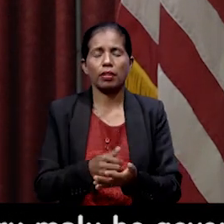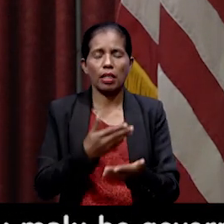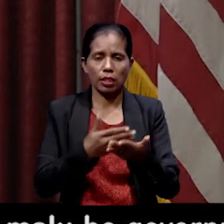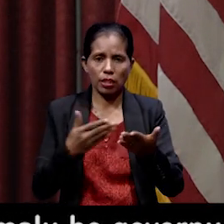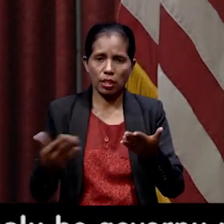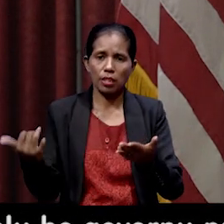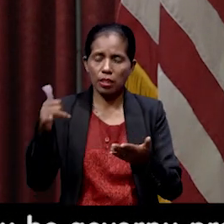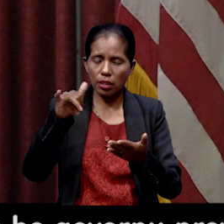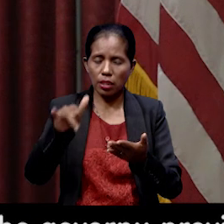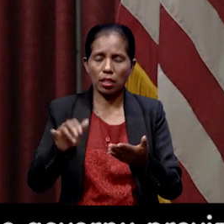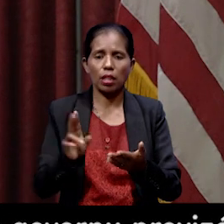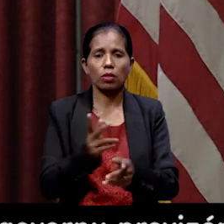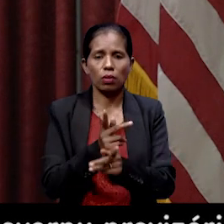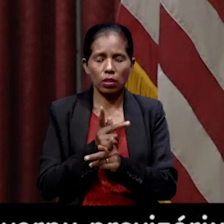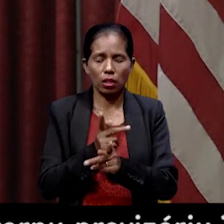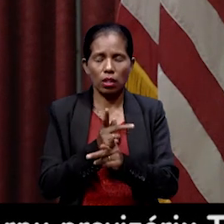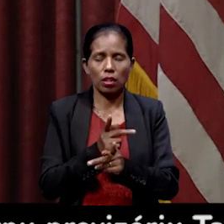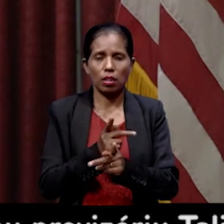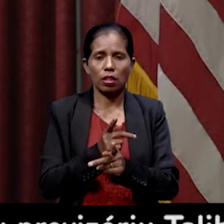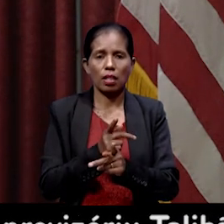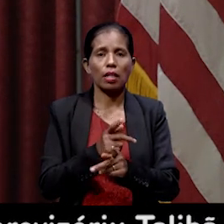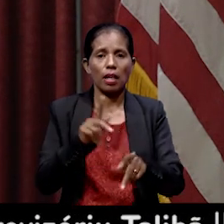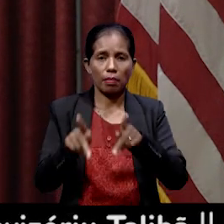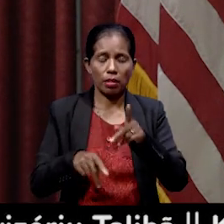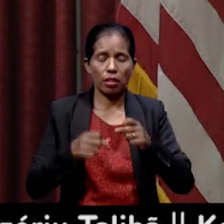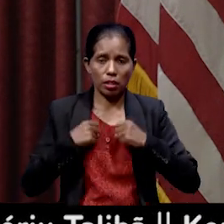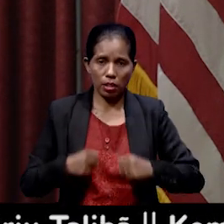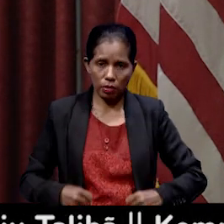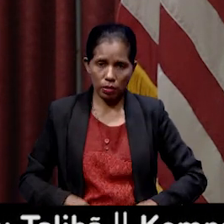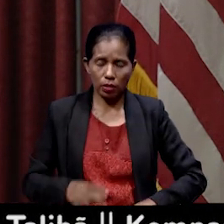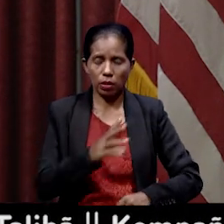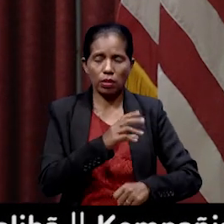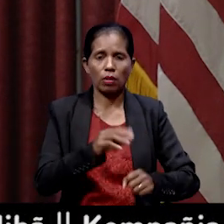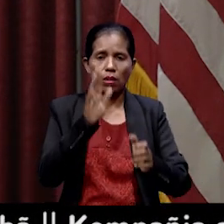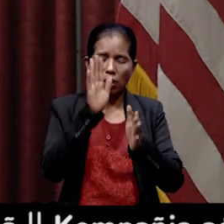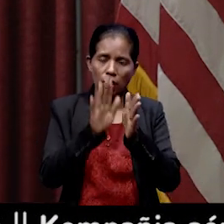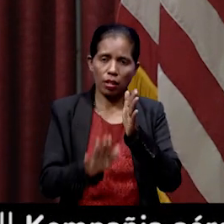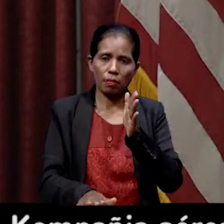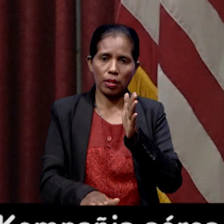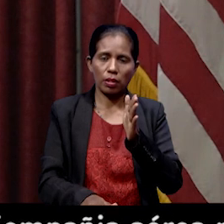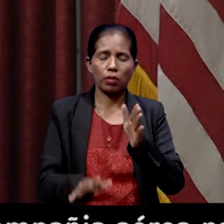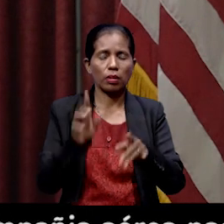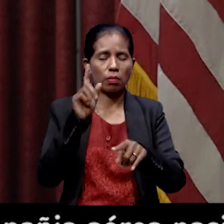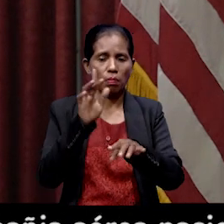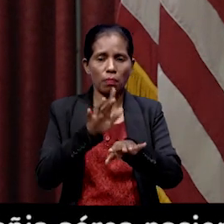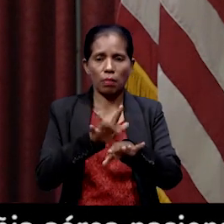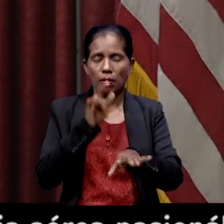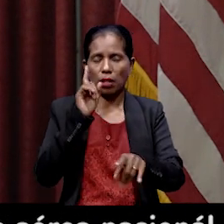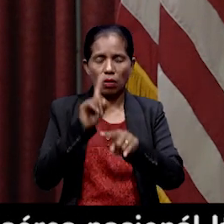Sira, no protese profissional saúde Sira, no menos transmissão